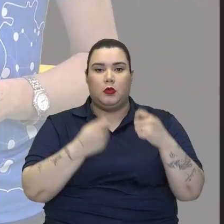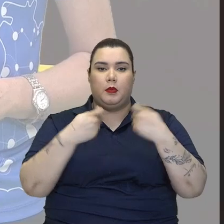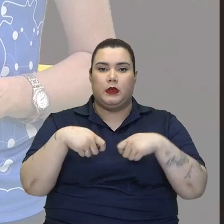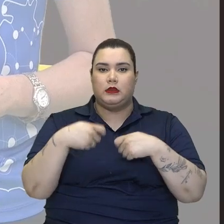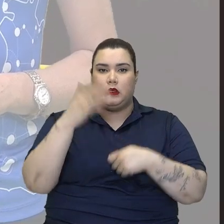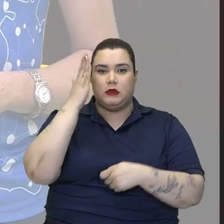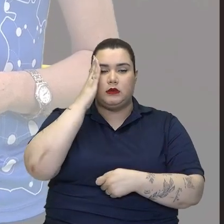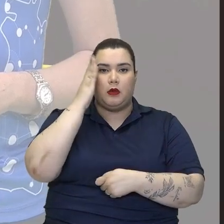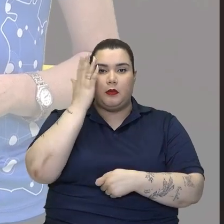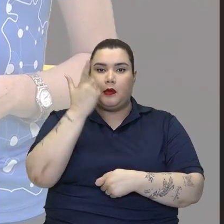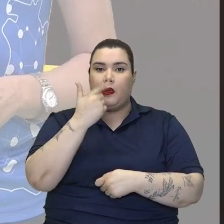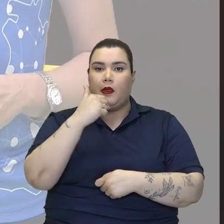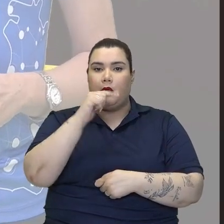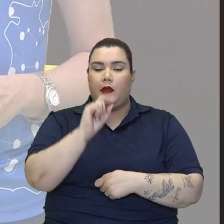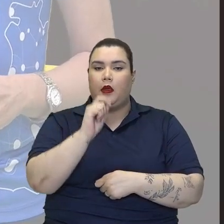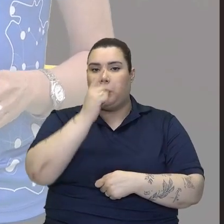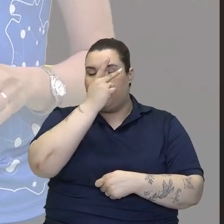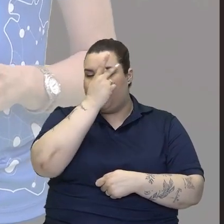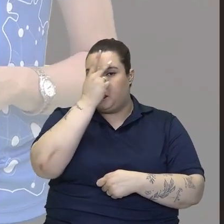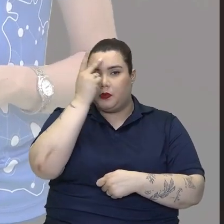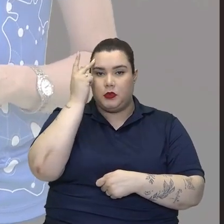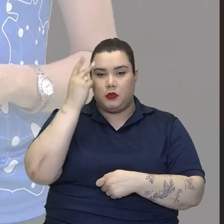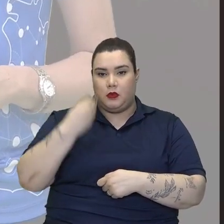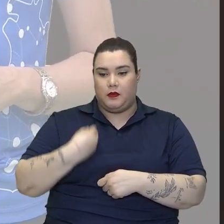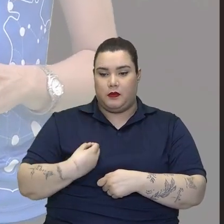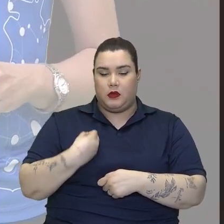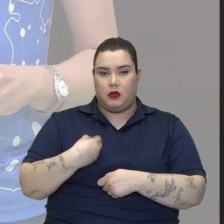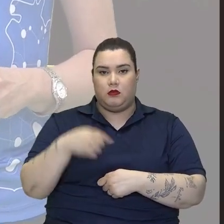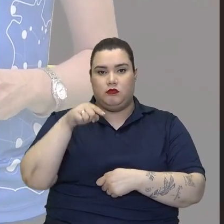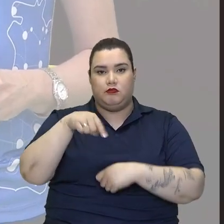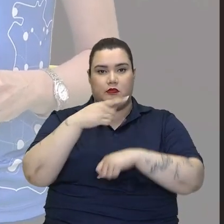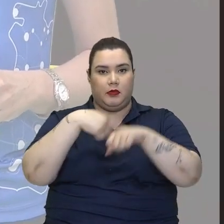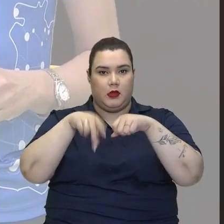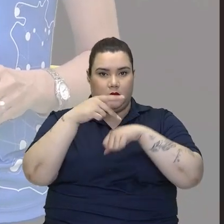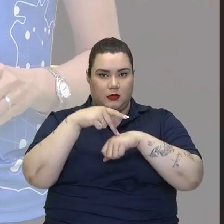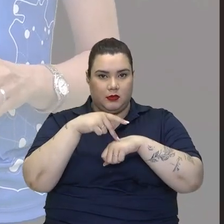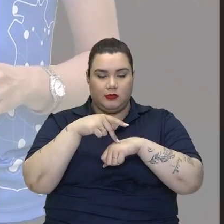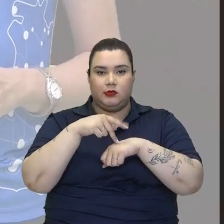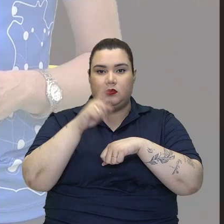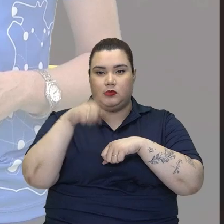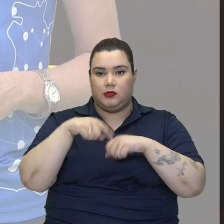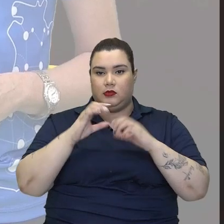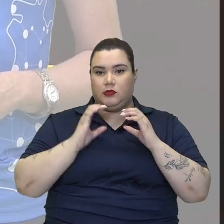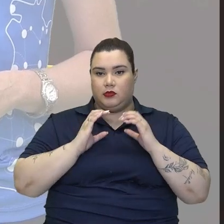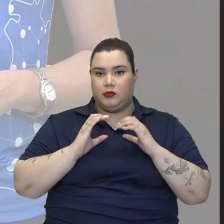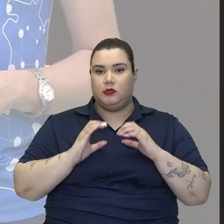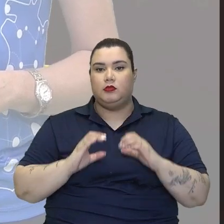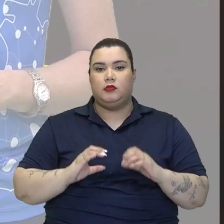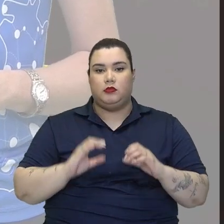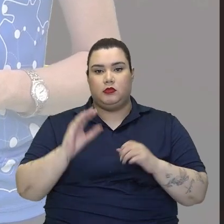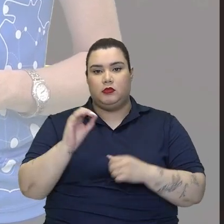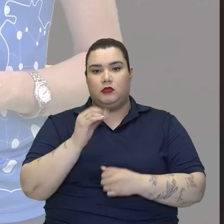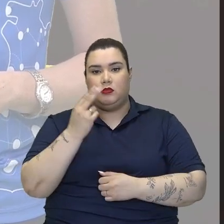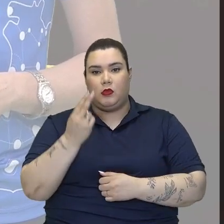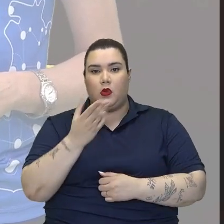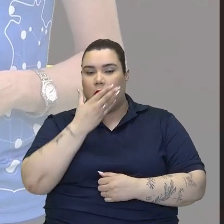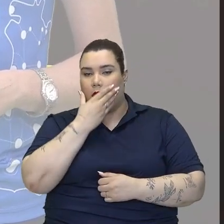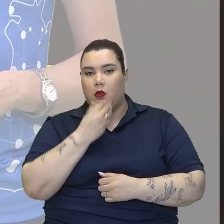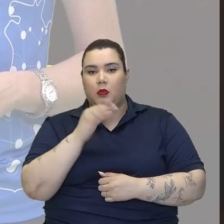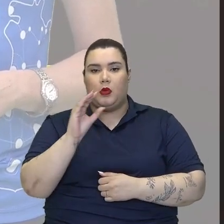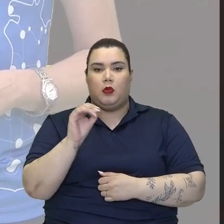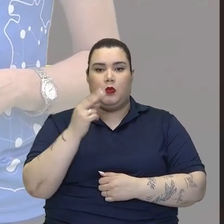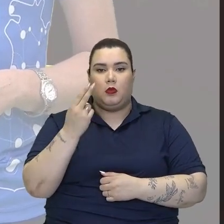os indivíduos, quem são as pessoas que estão naquele país, que são cidadãos ou